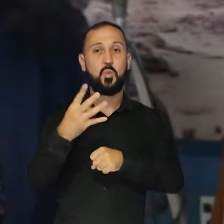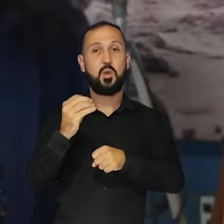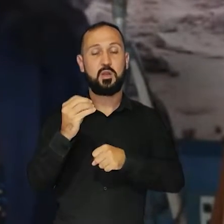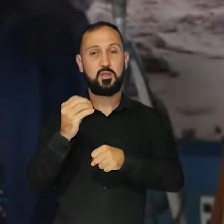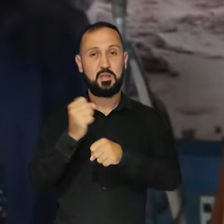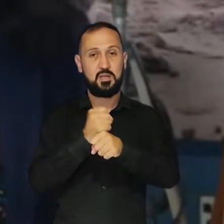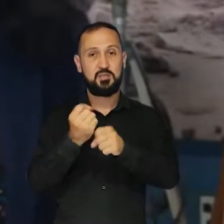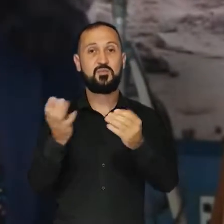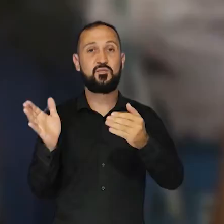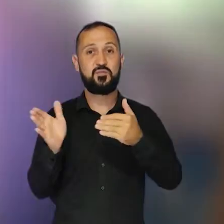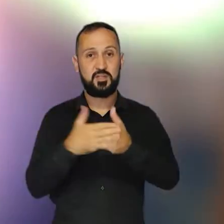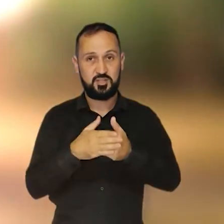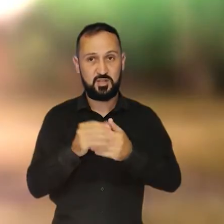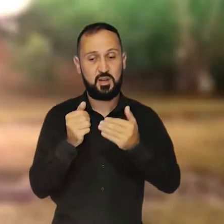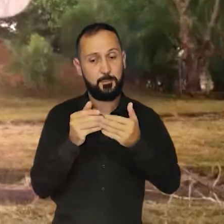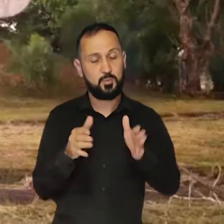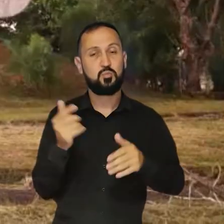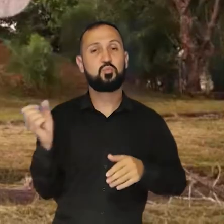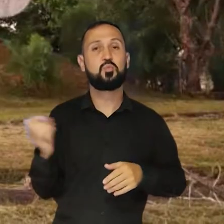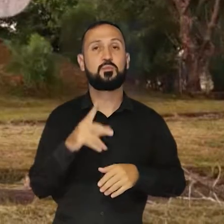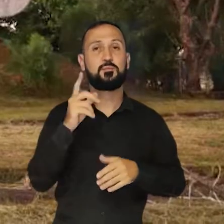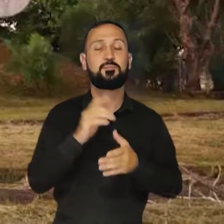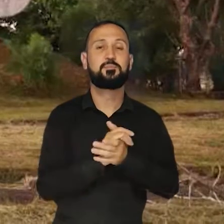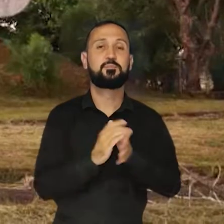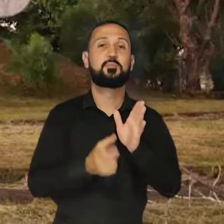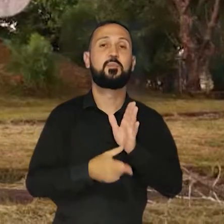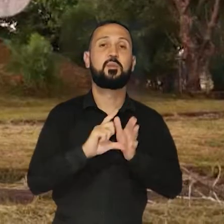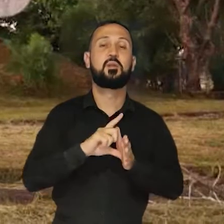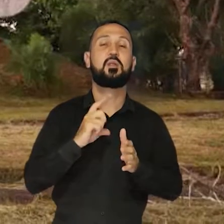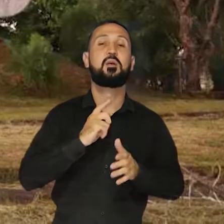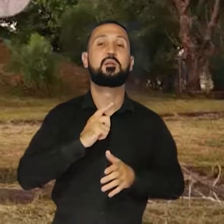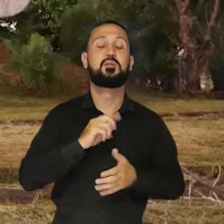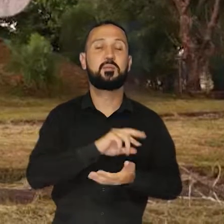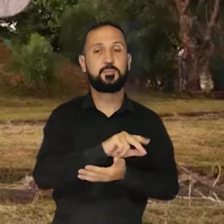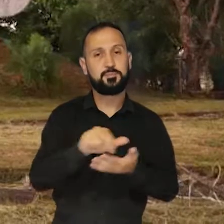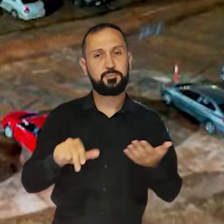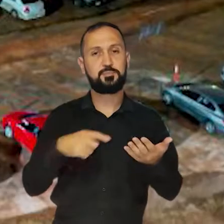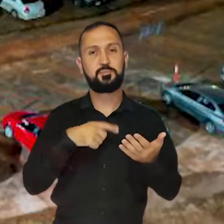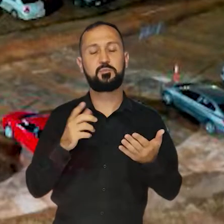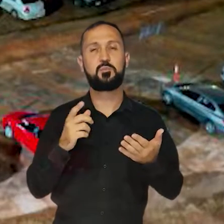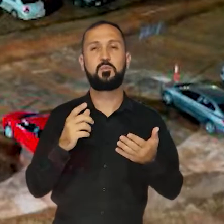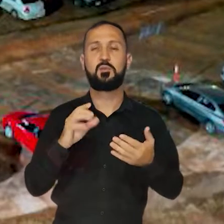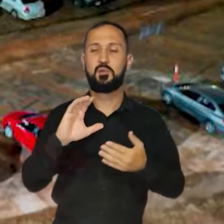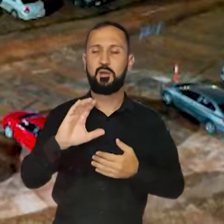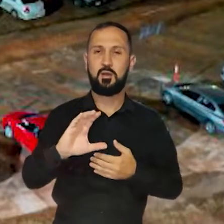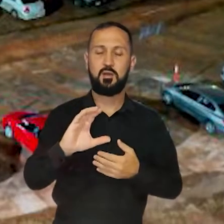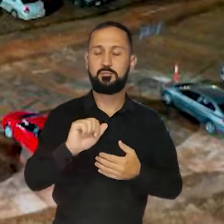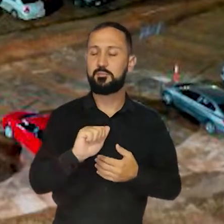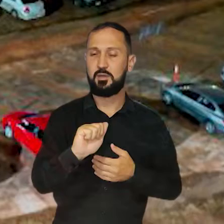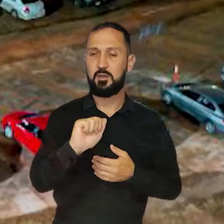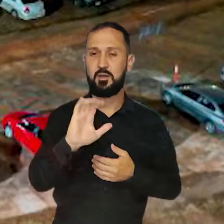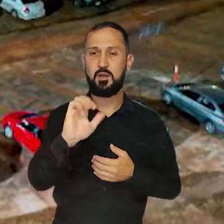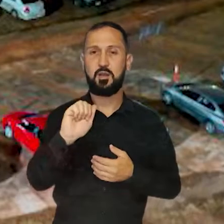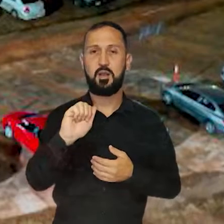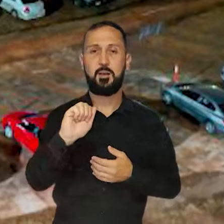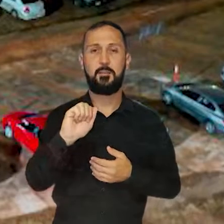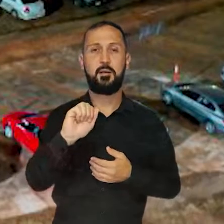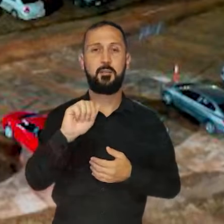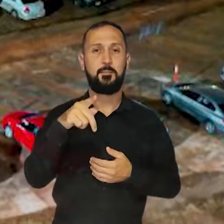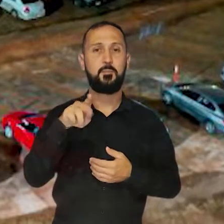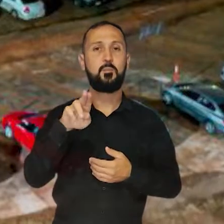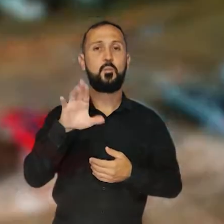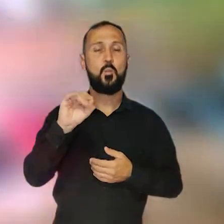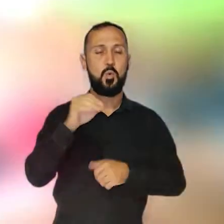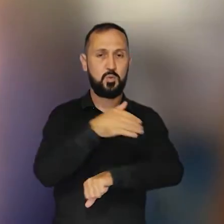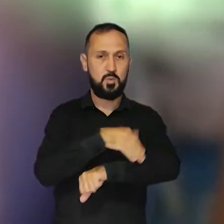pandemia, depois de 40 anos quase fechado, e anterior a isso, a gente teve várias outras salas, o Acapulco também, que está em